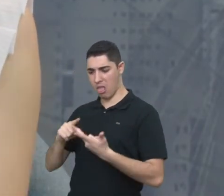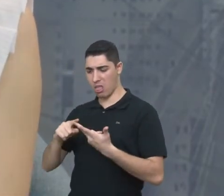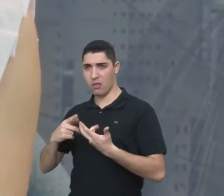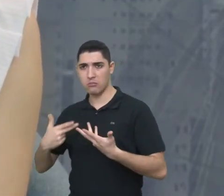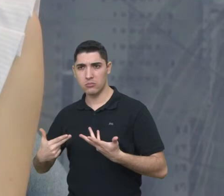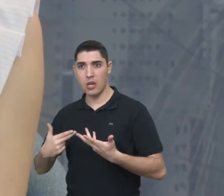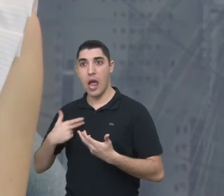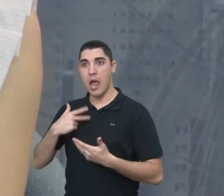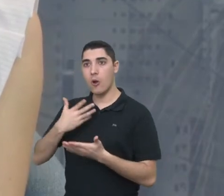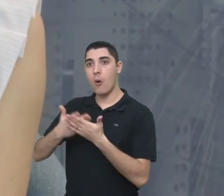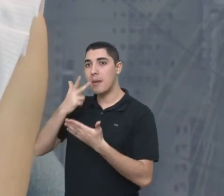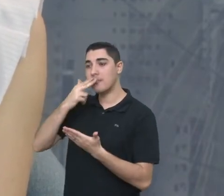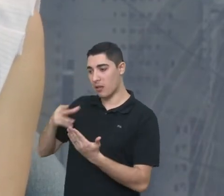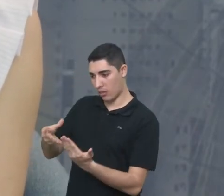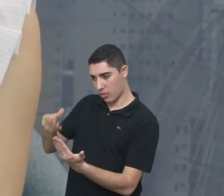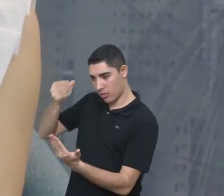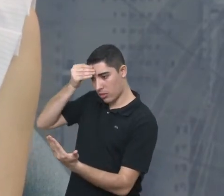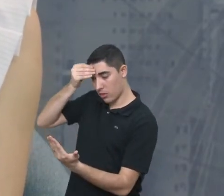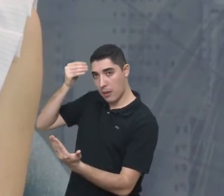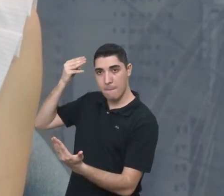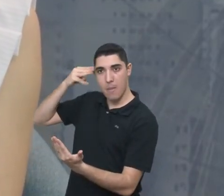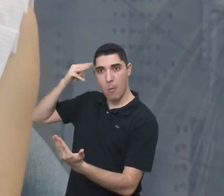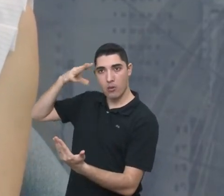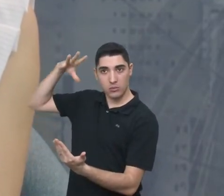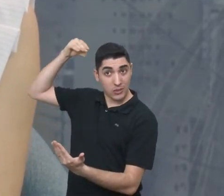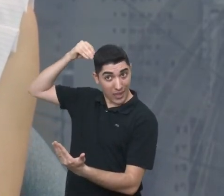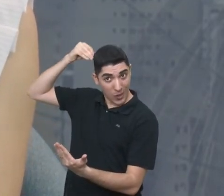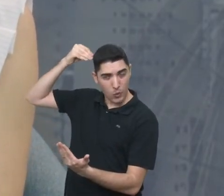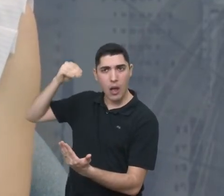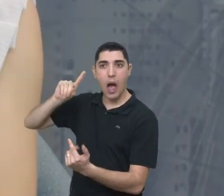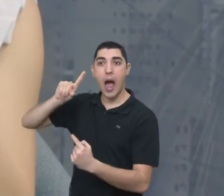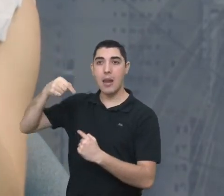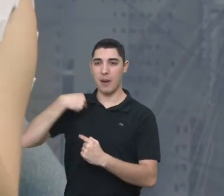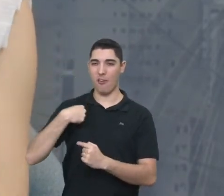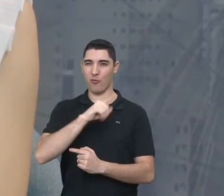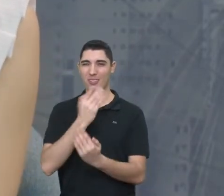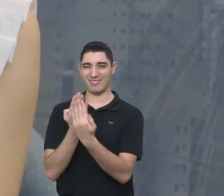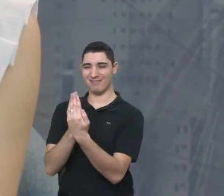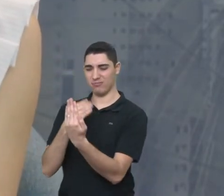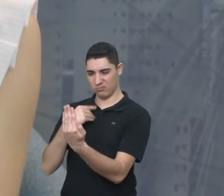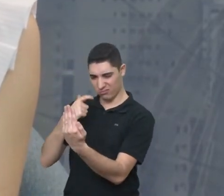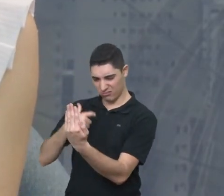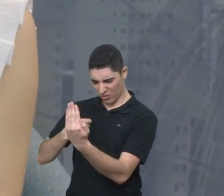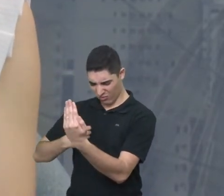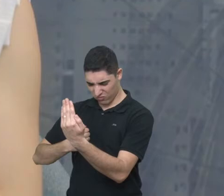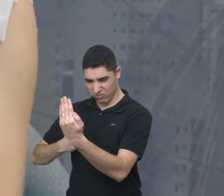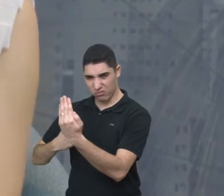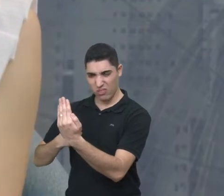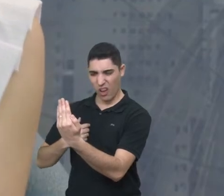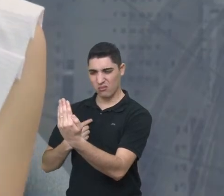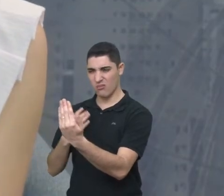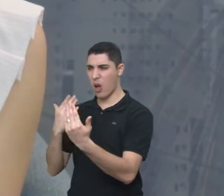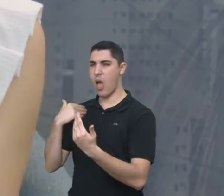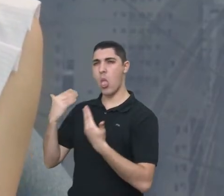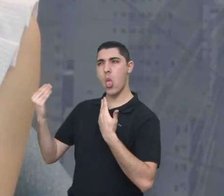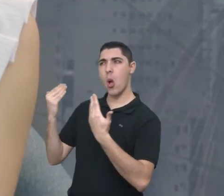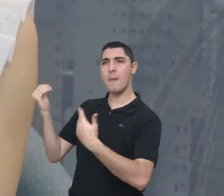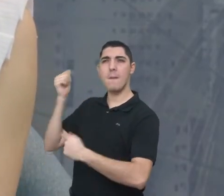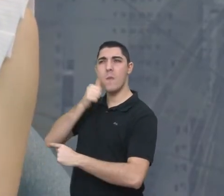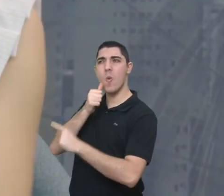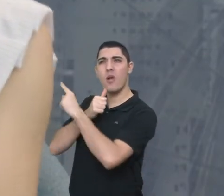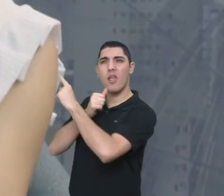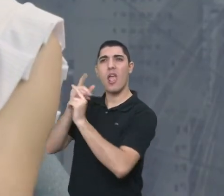Aquilo vai ficando na sua cabeça e quando você olha no espelho, você inconscientemente se compara, se sente